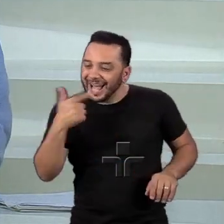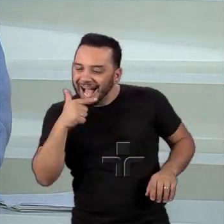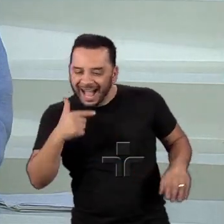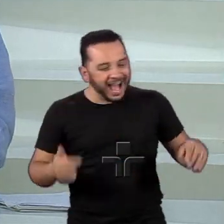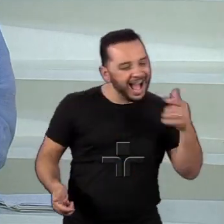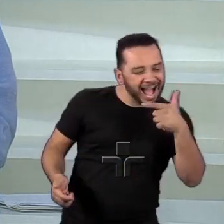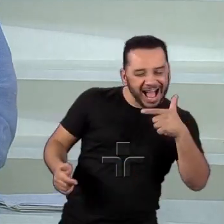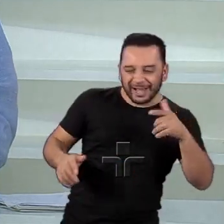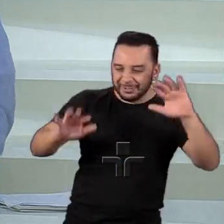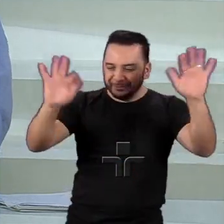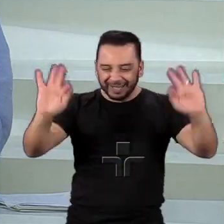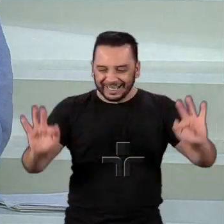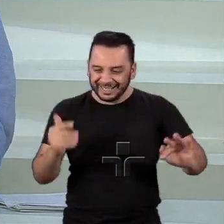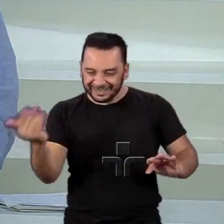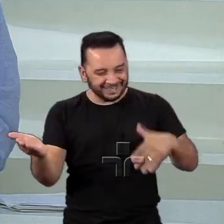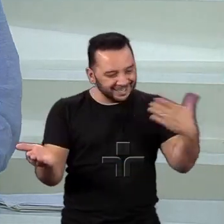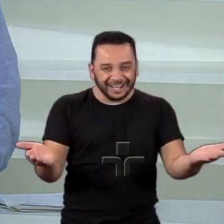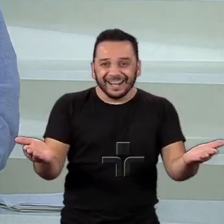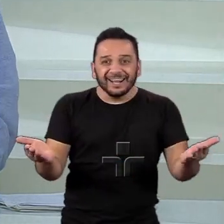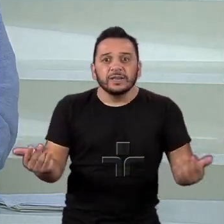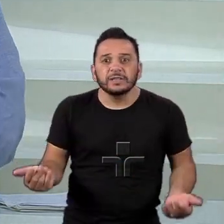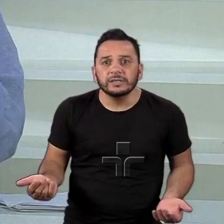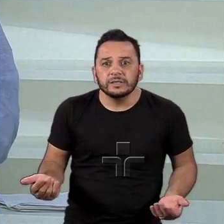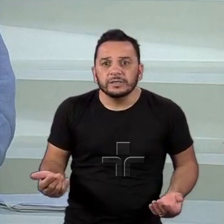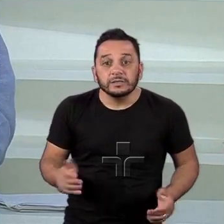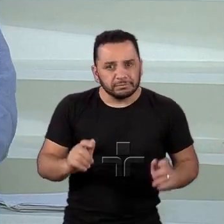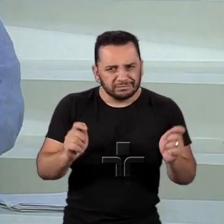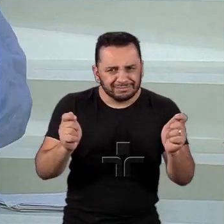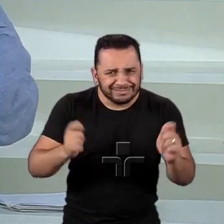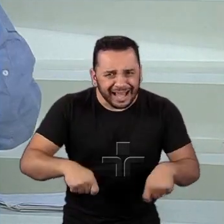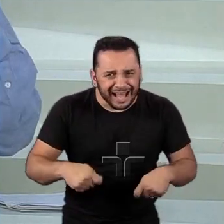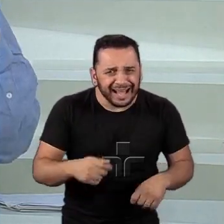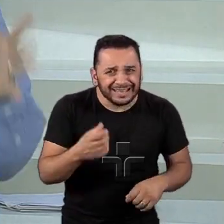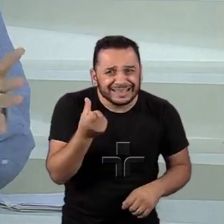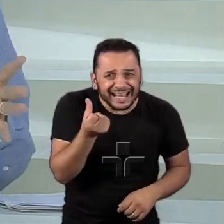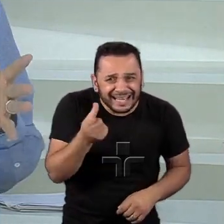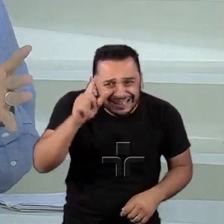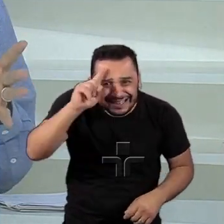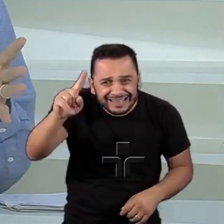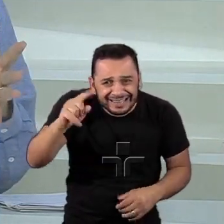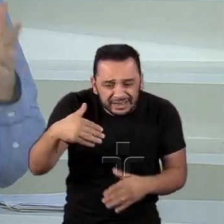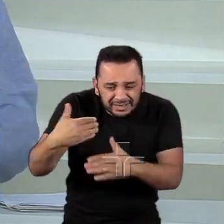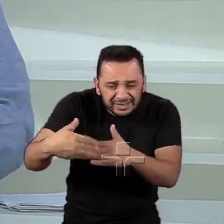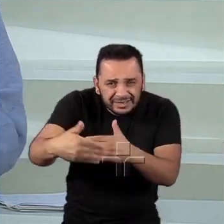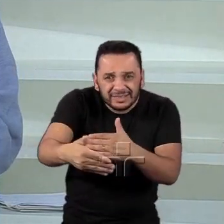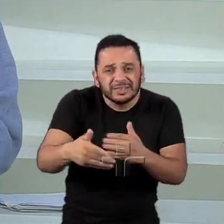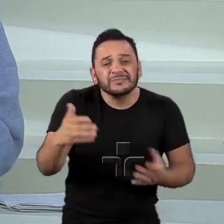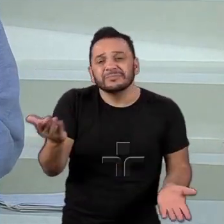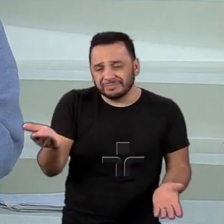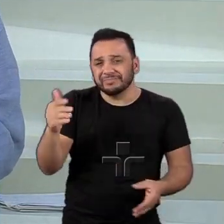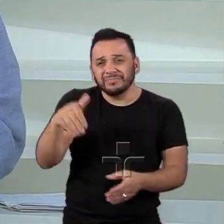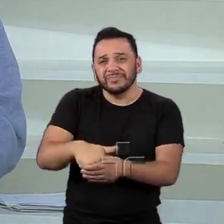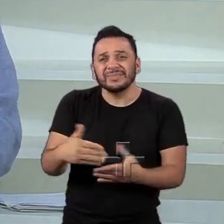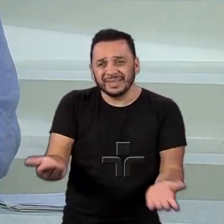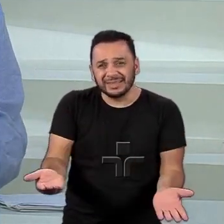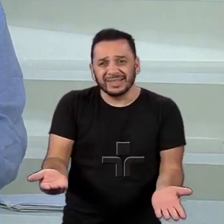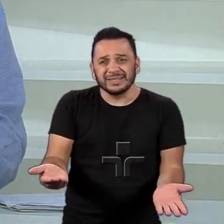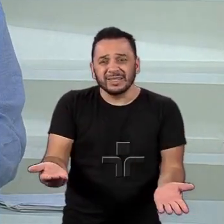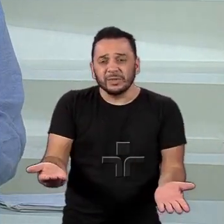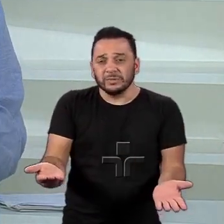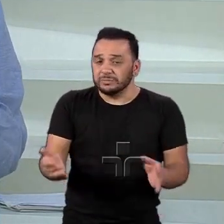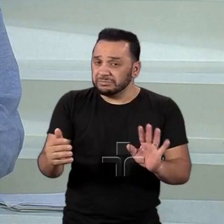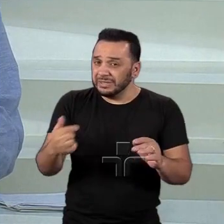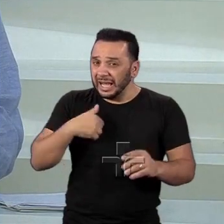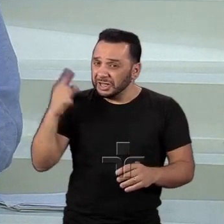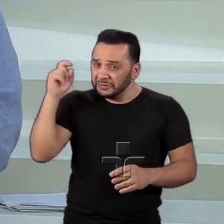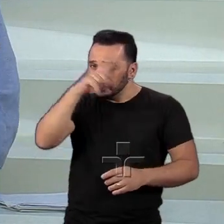da eleição. É possível ainda que esse espectro, que representa 50% do povo brasileiro, se entendam? É difícil,